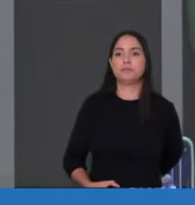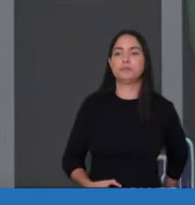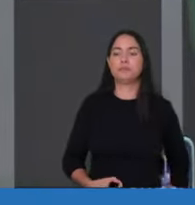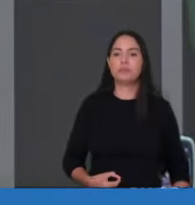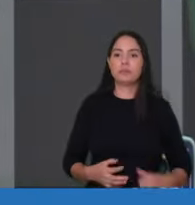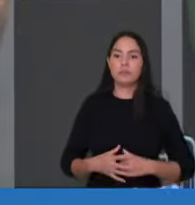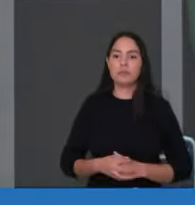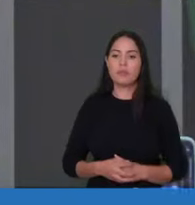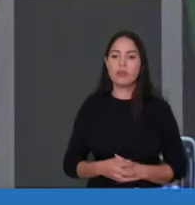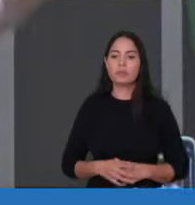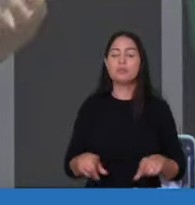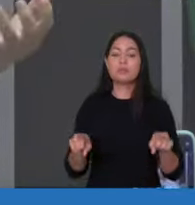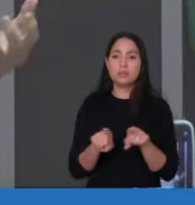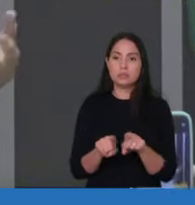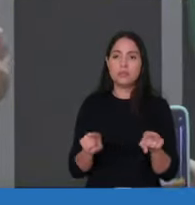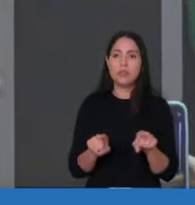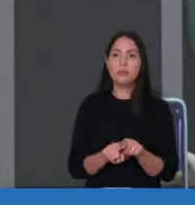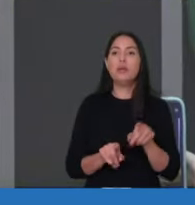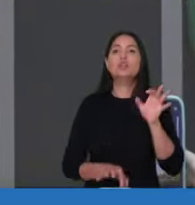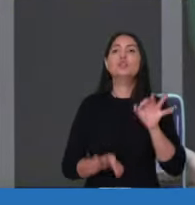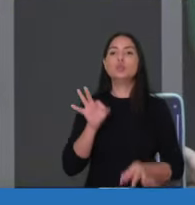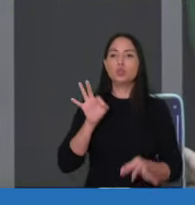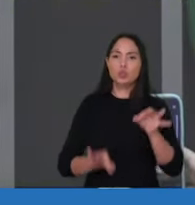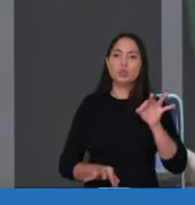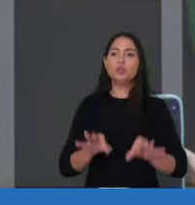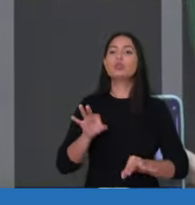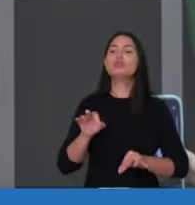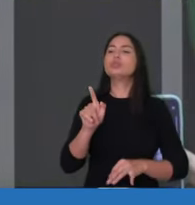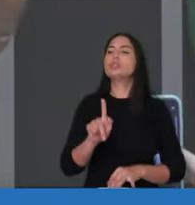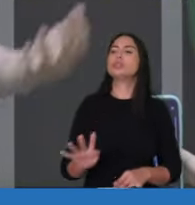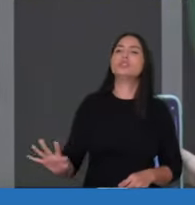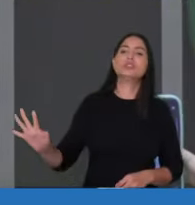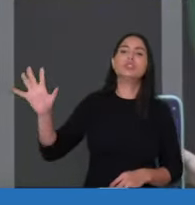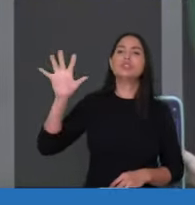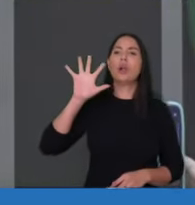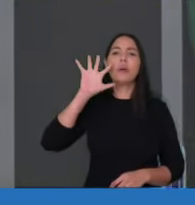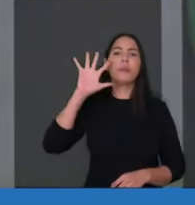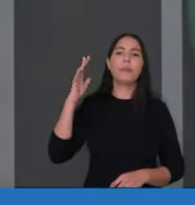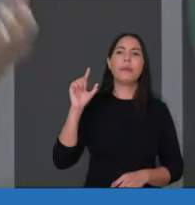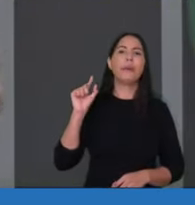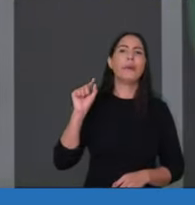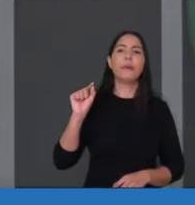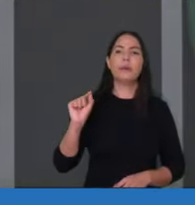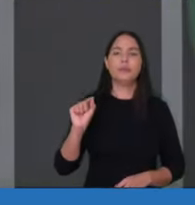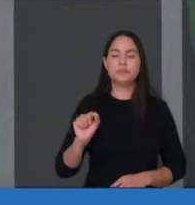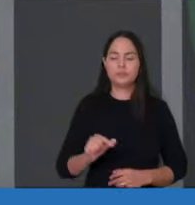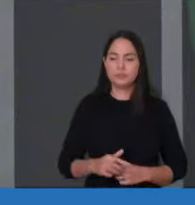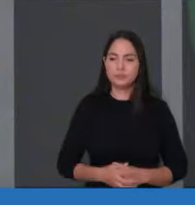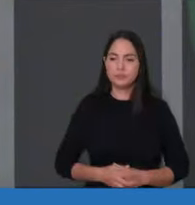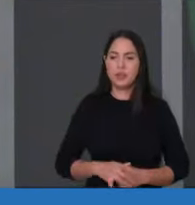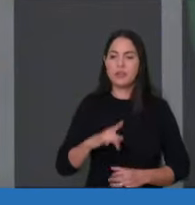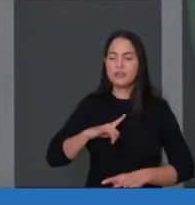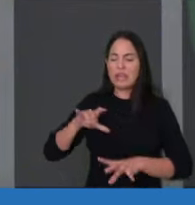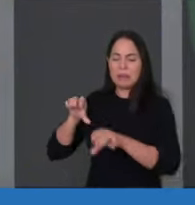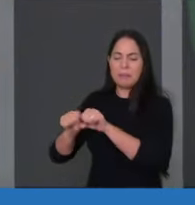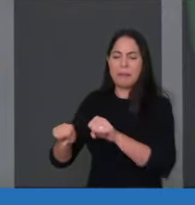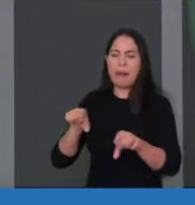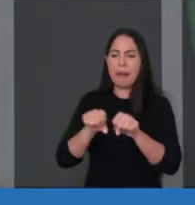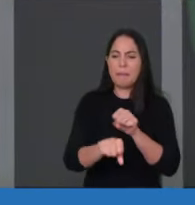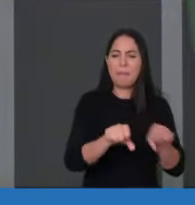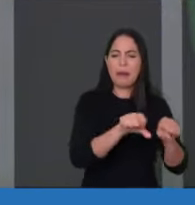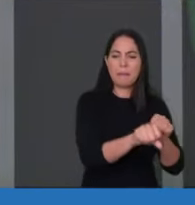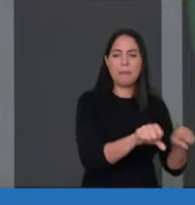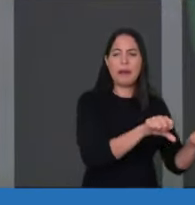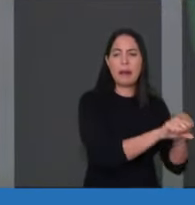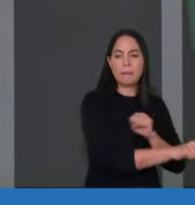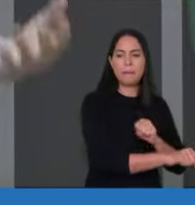deles e justiça plena para todos os assassinatos cometidos pela mão de